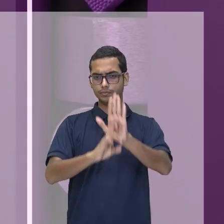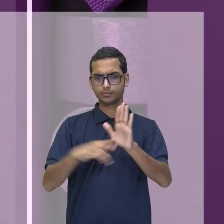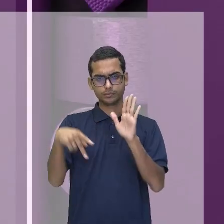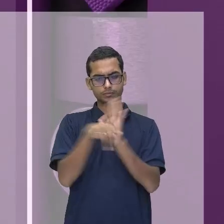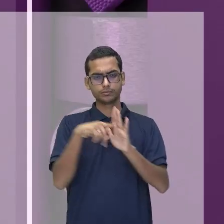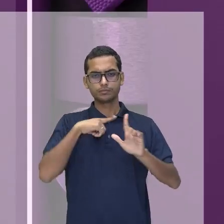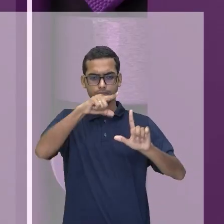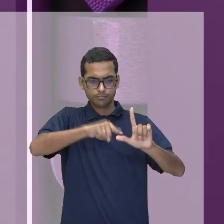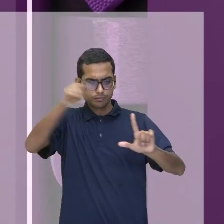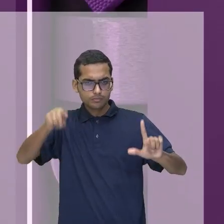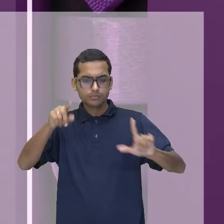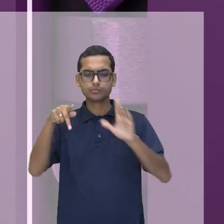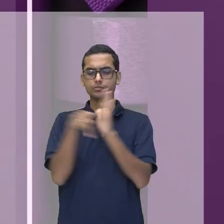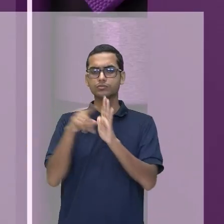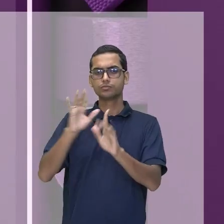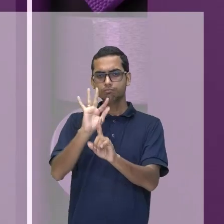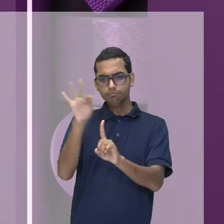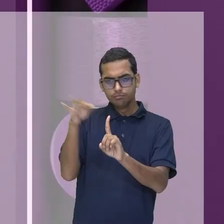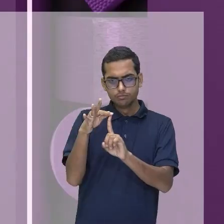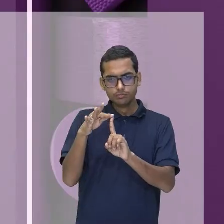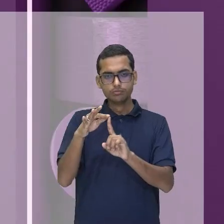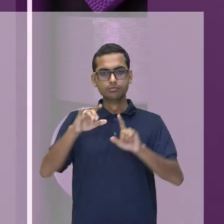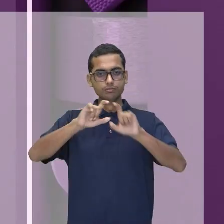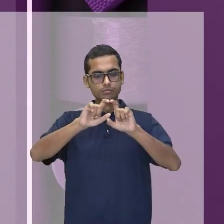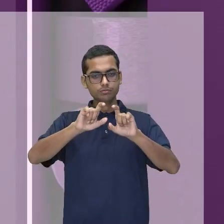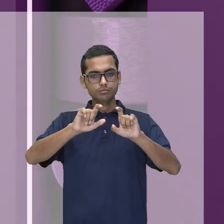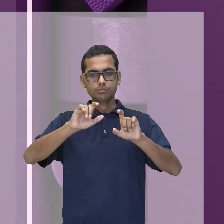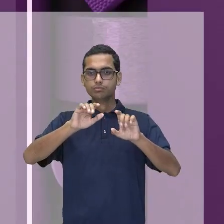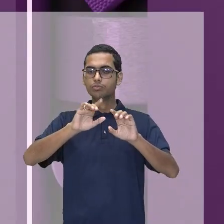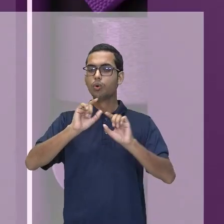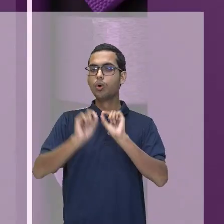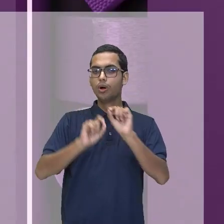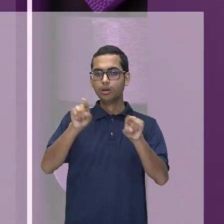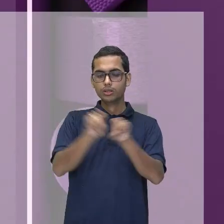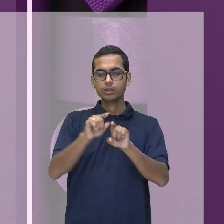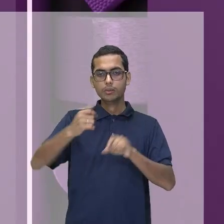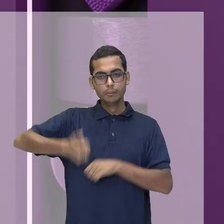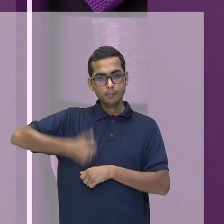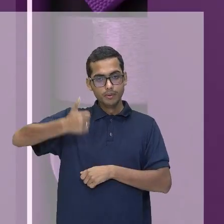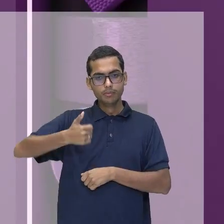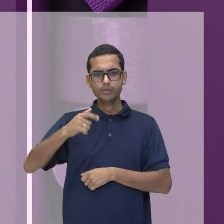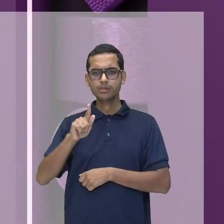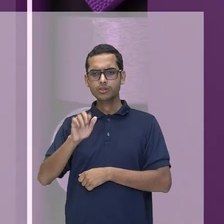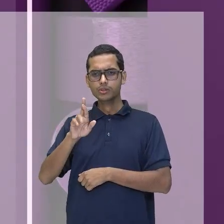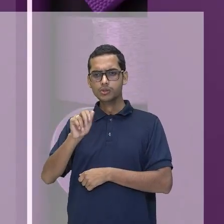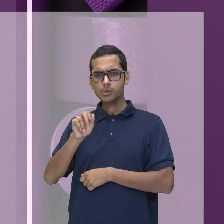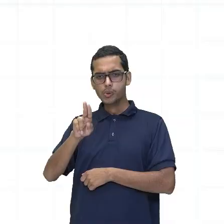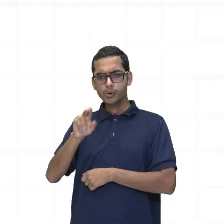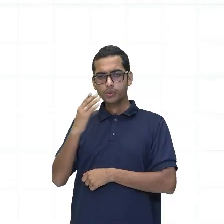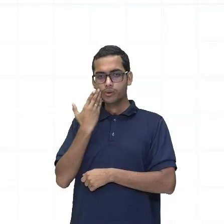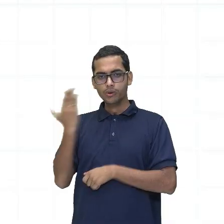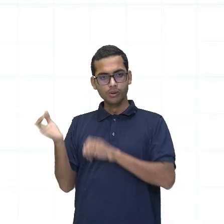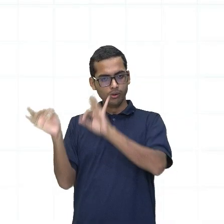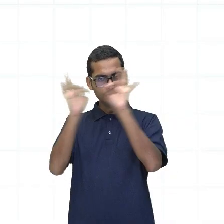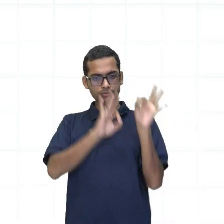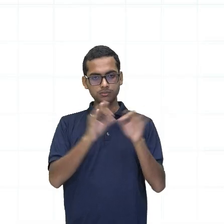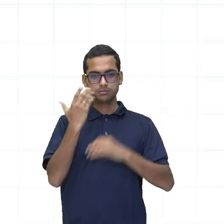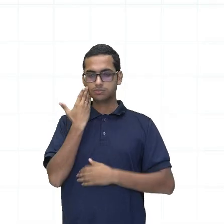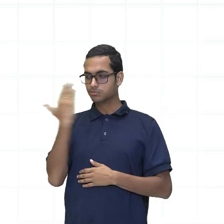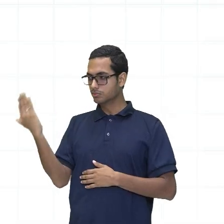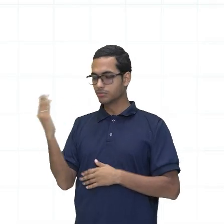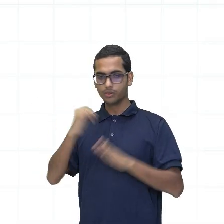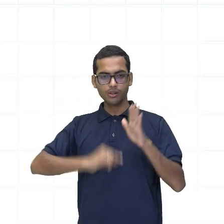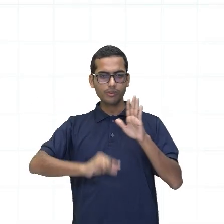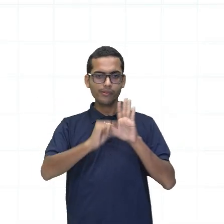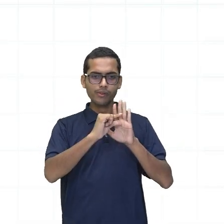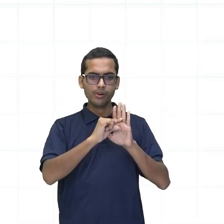gráfica de uma função do primeiro grau, ou seja, da função afim, e nós iremos utilizar o GeoGebra. Então, vamos lá? Acompanhe aqui comigo.